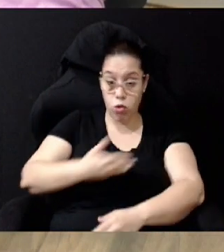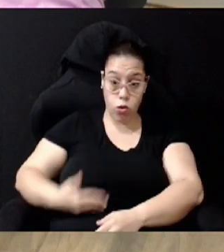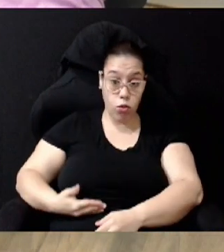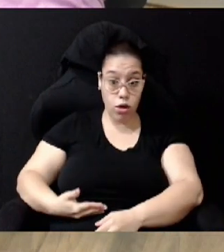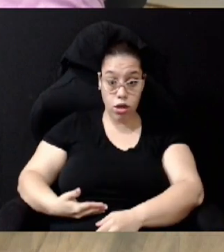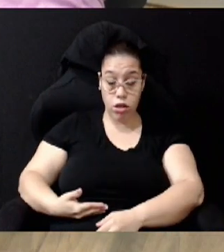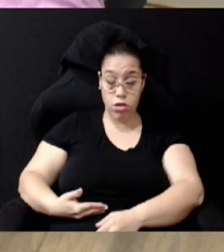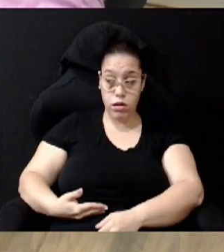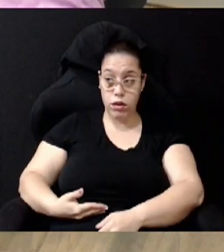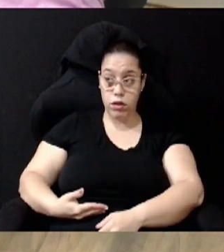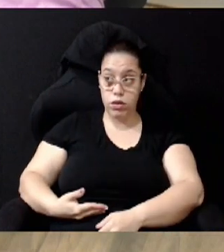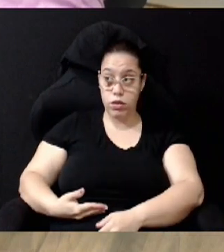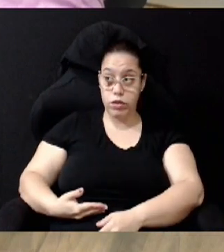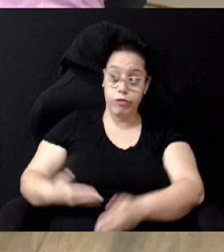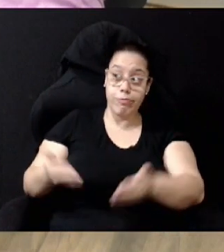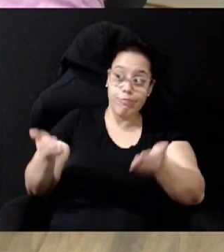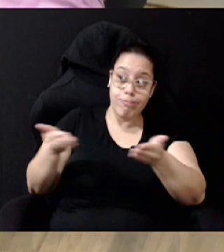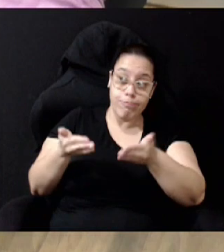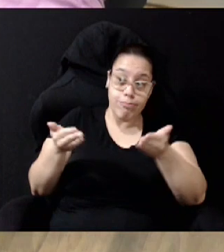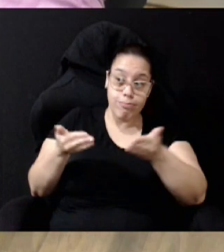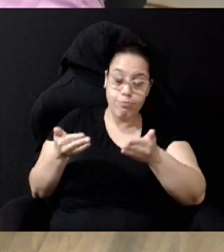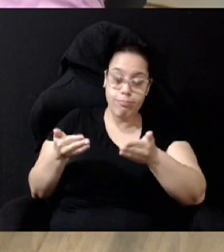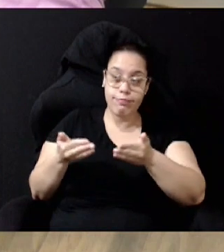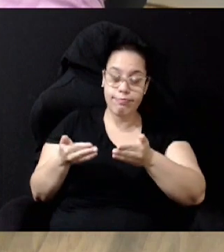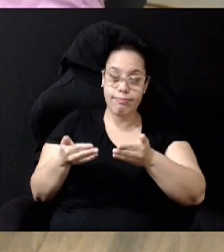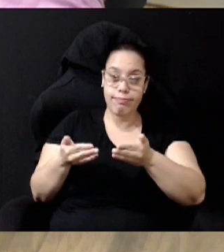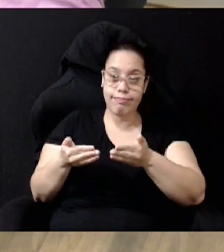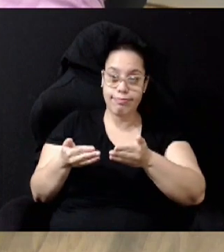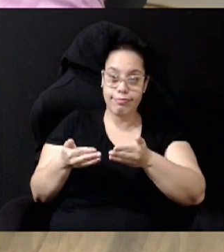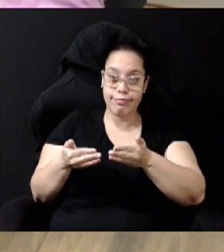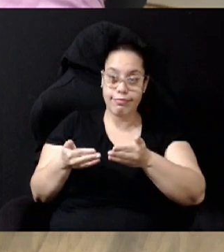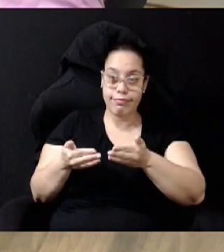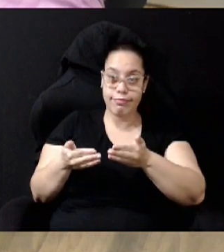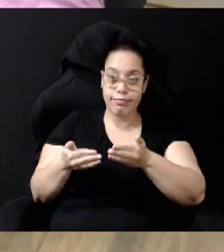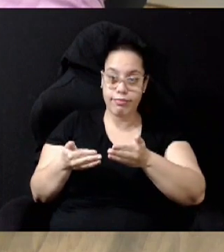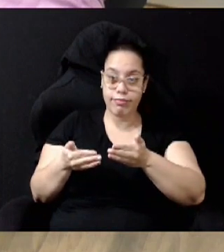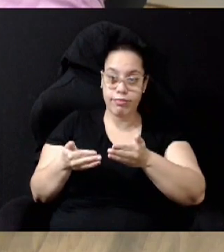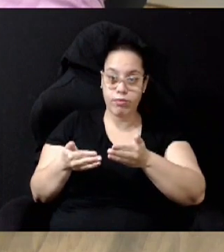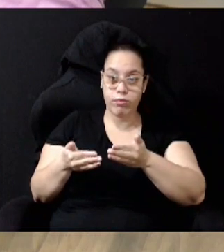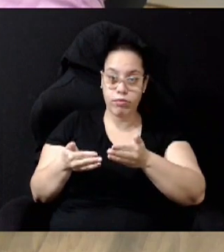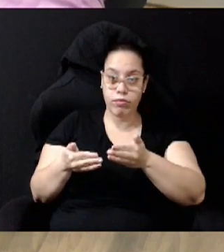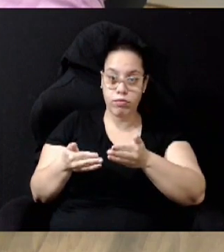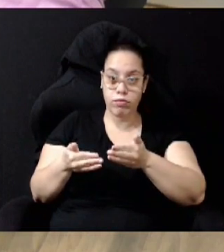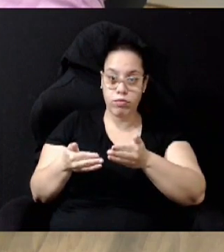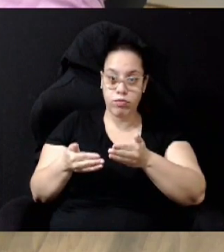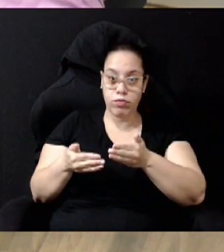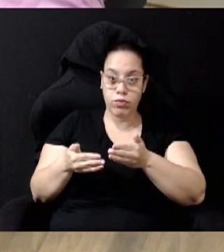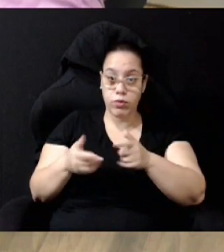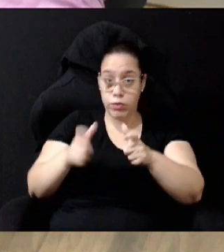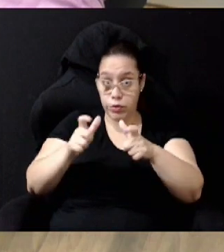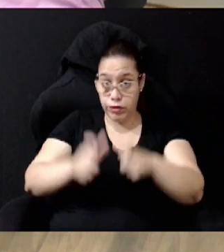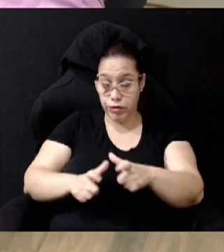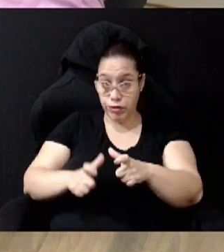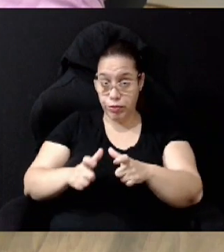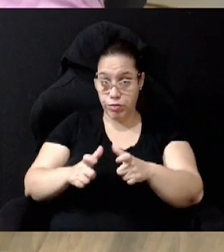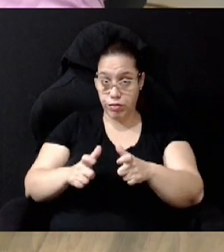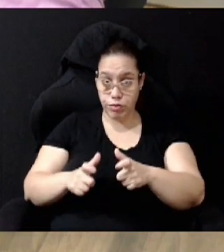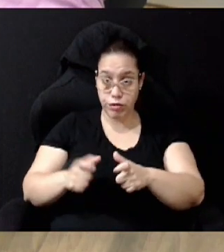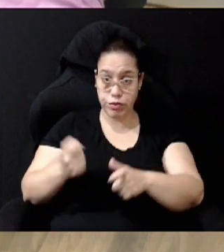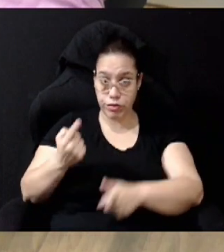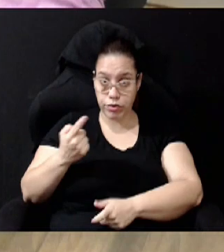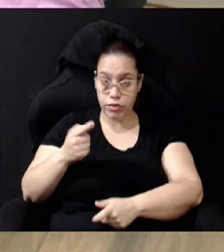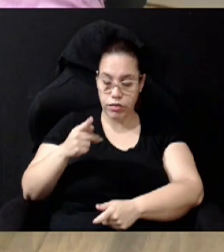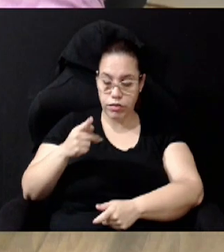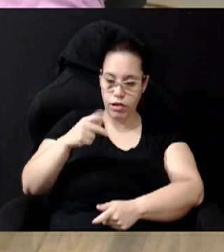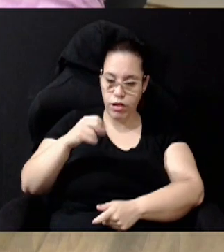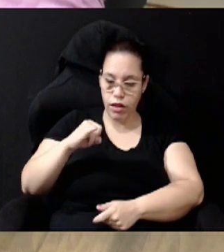e hoje está no núcleo aí também para ser no local onde será mais um dos piscinões. Eu